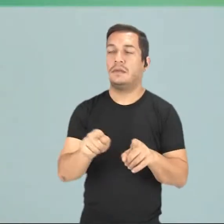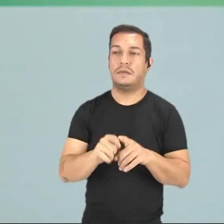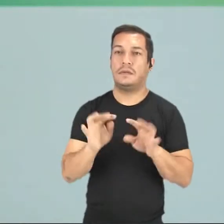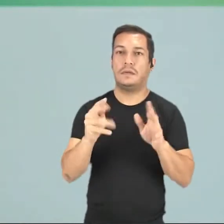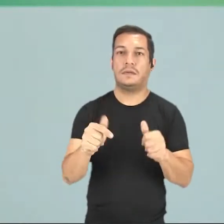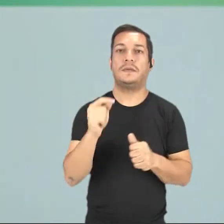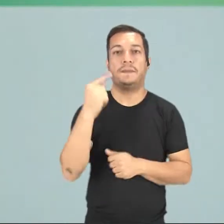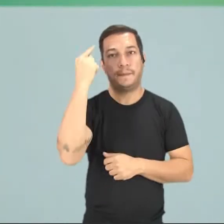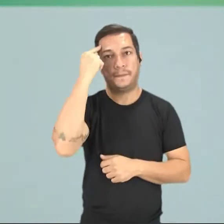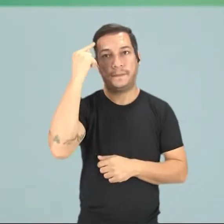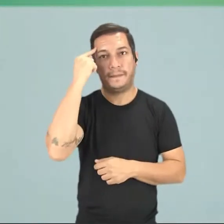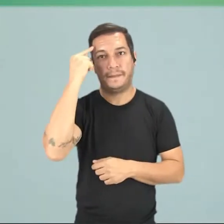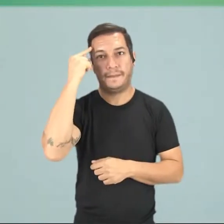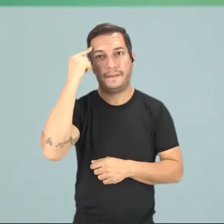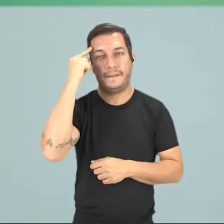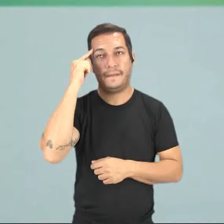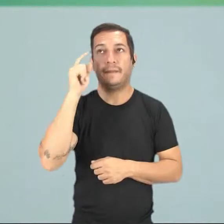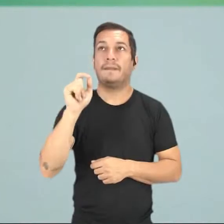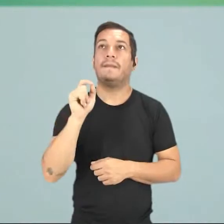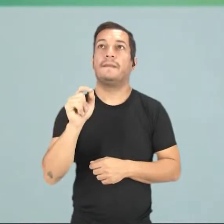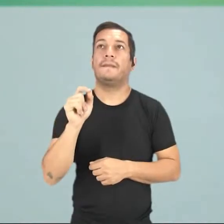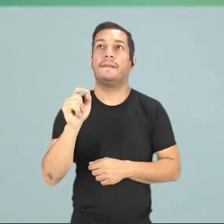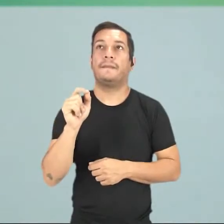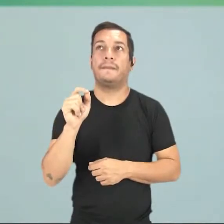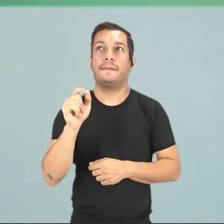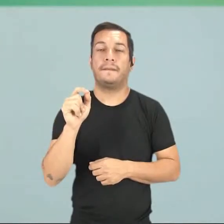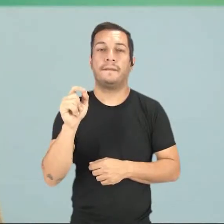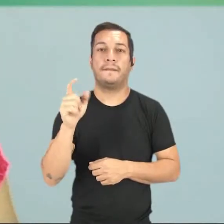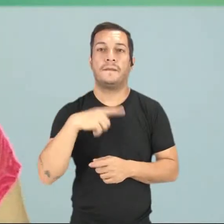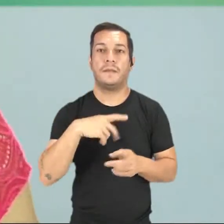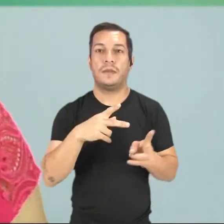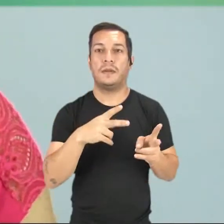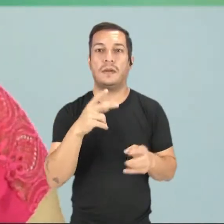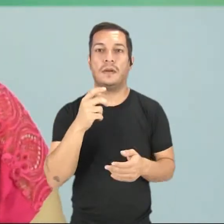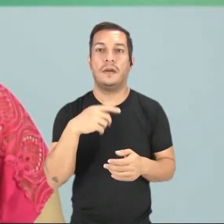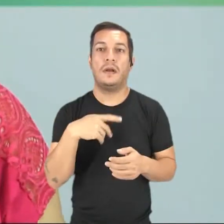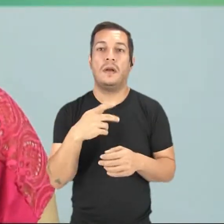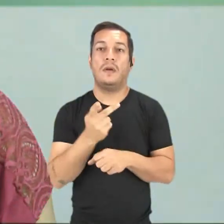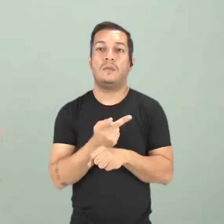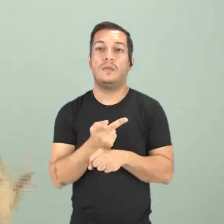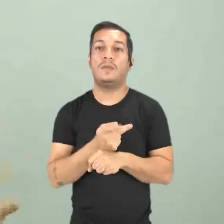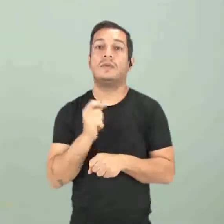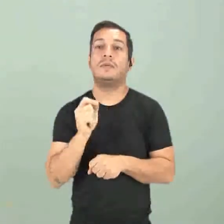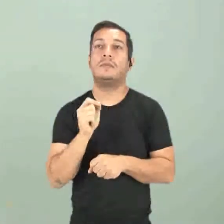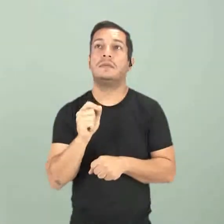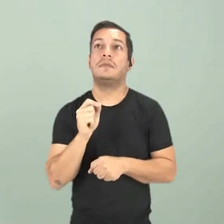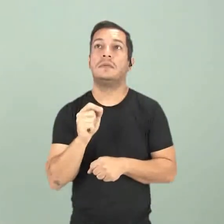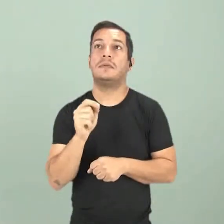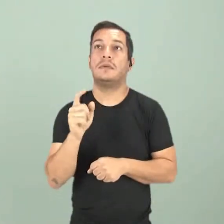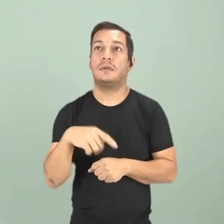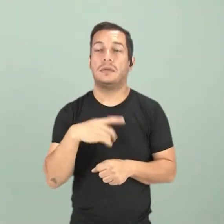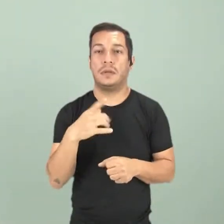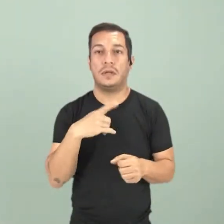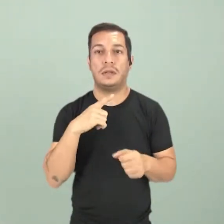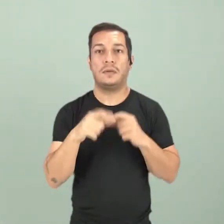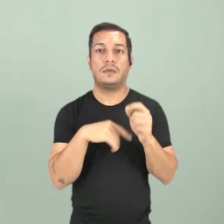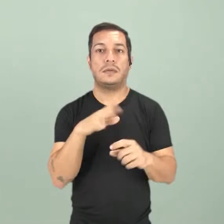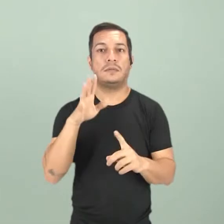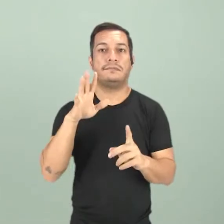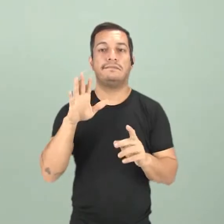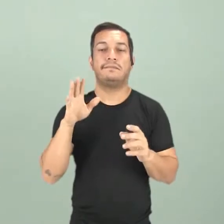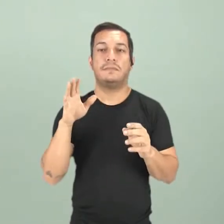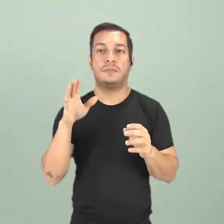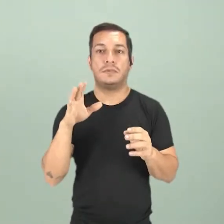esse pensamento inovador, racional, rebuscado, para o deleite de quem apreciava uma boa